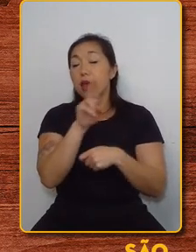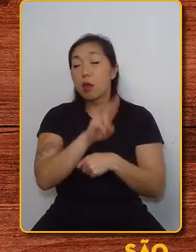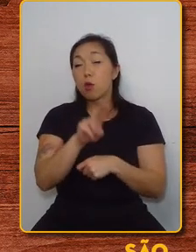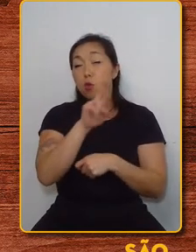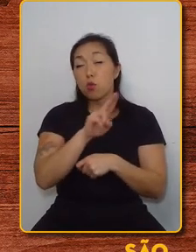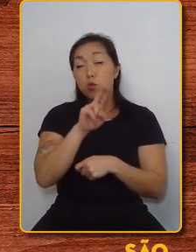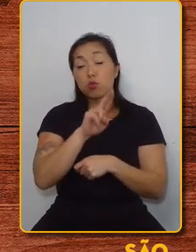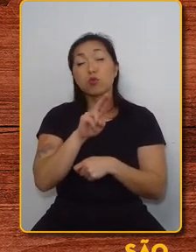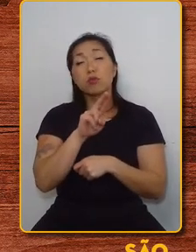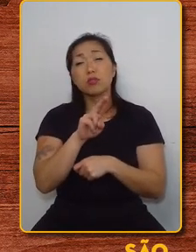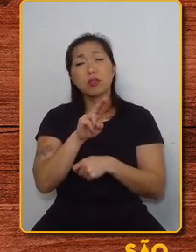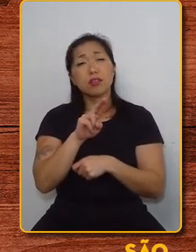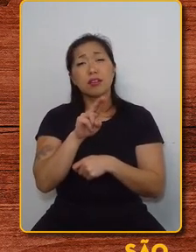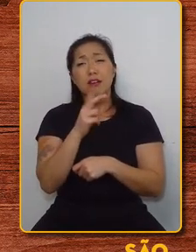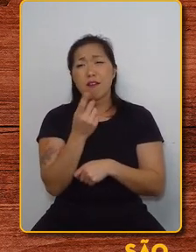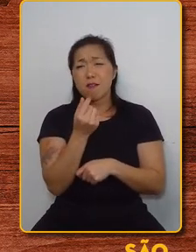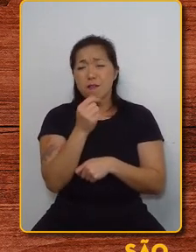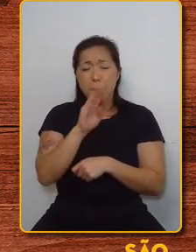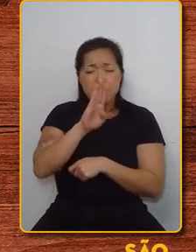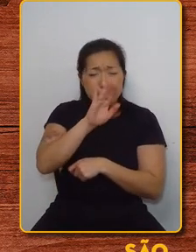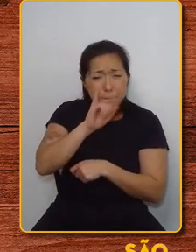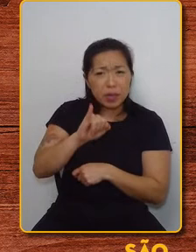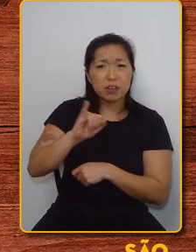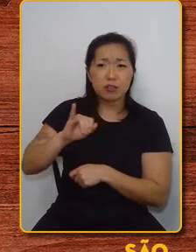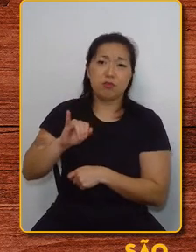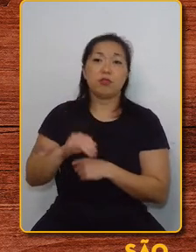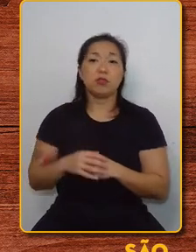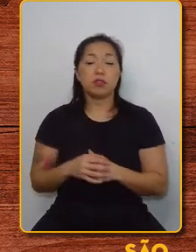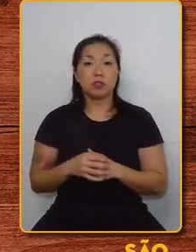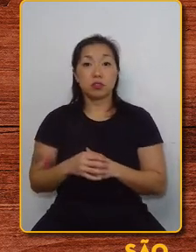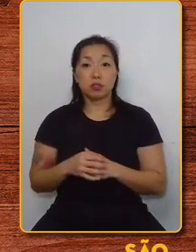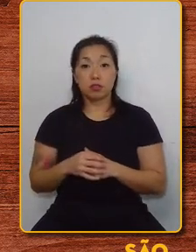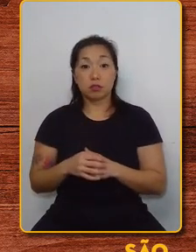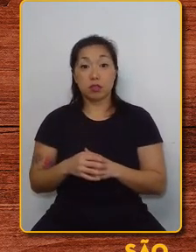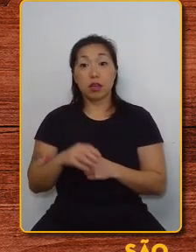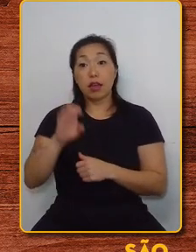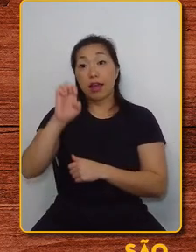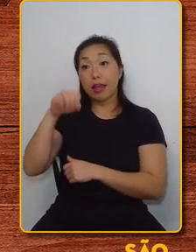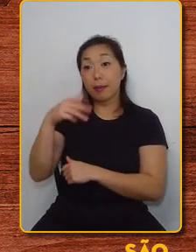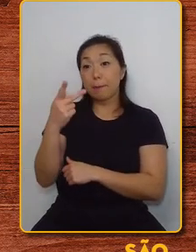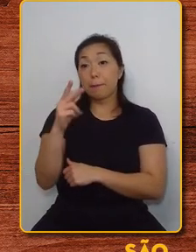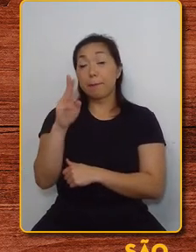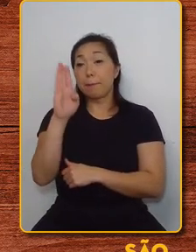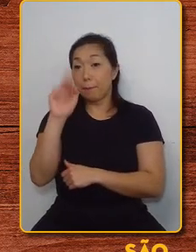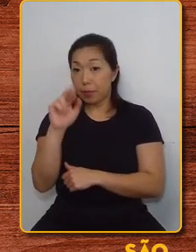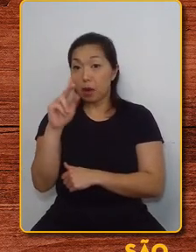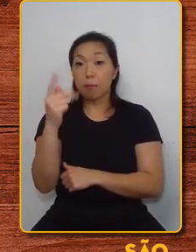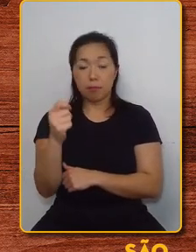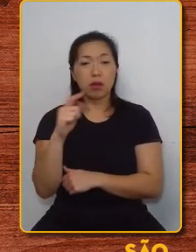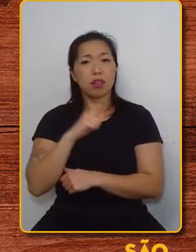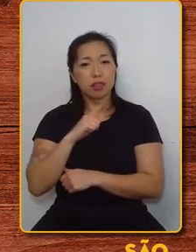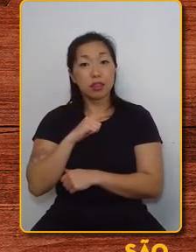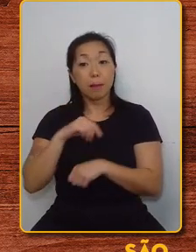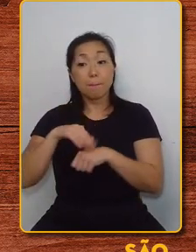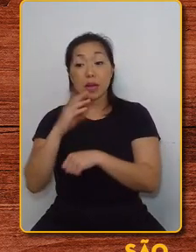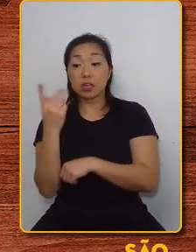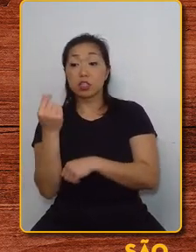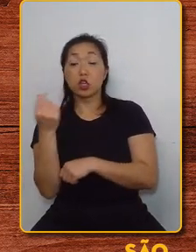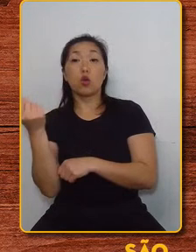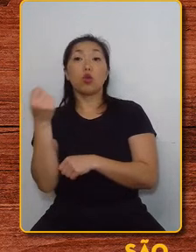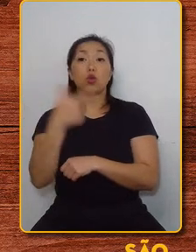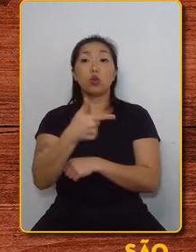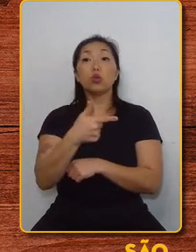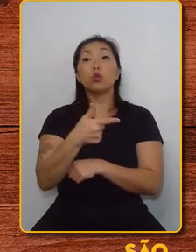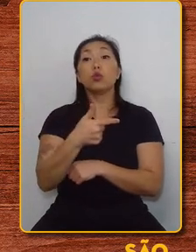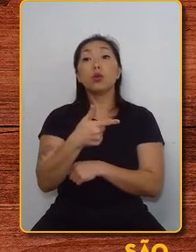tem um volume de recurso alocado maior que a FAO, que cuida da agricultura no mundo.